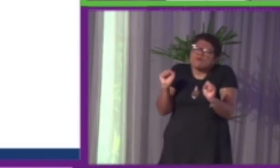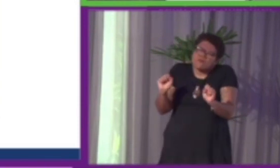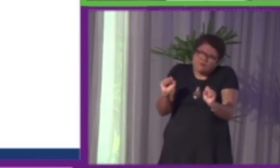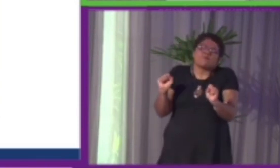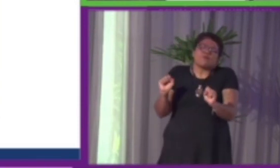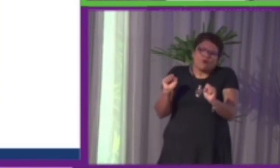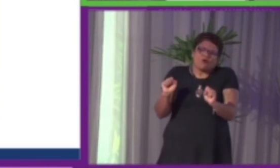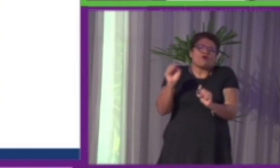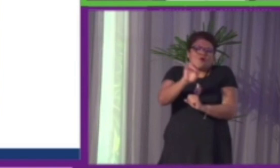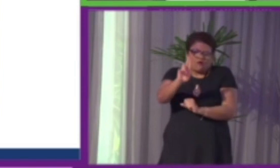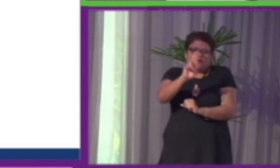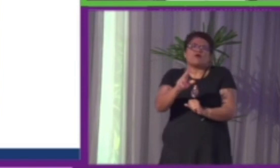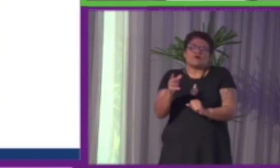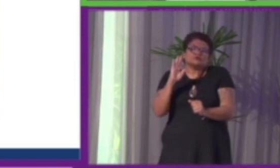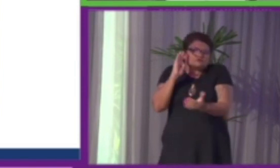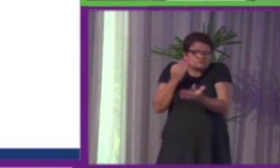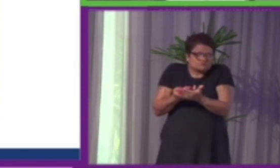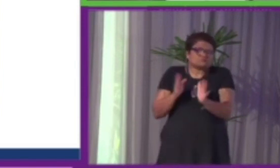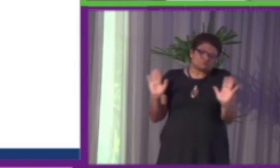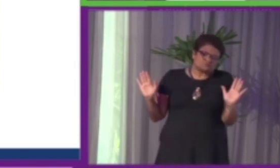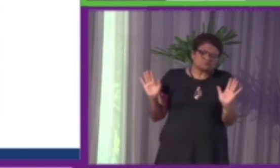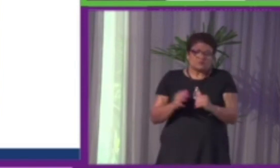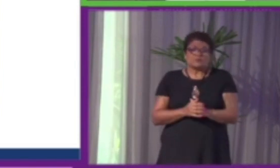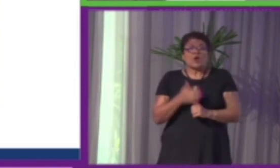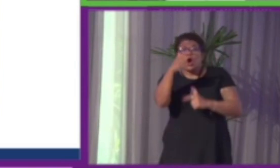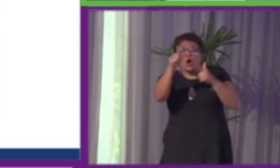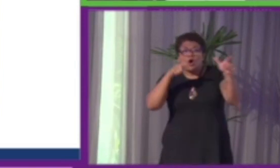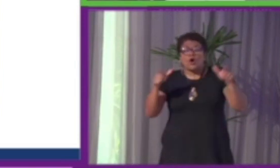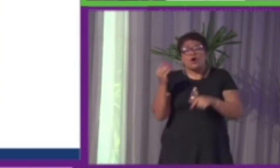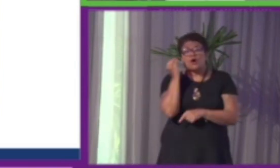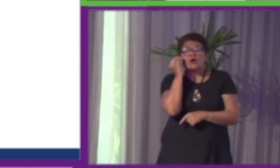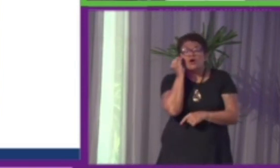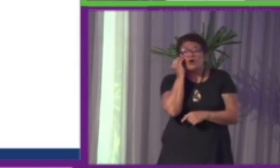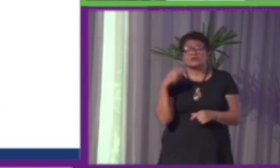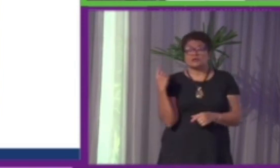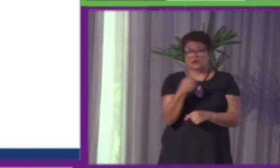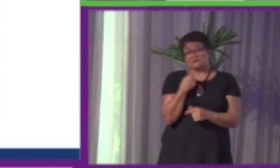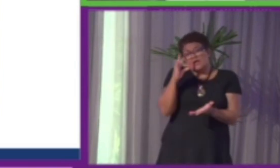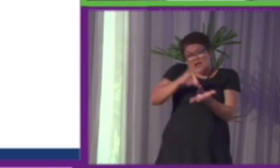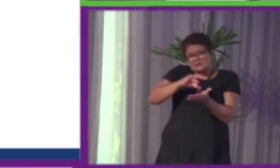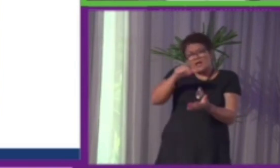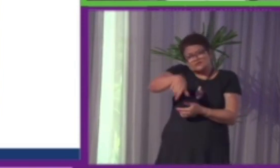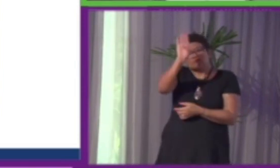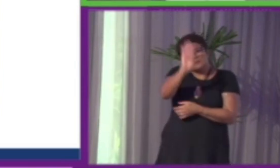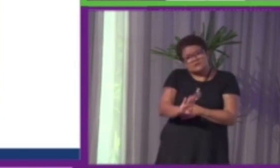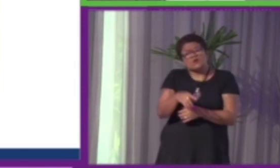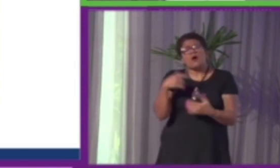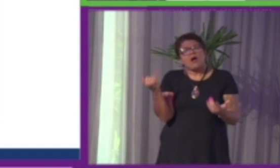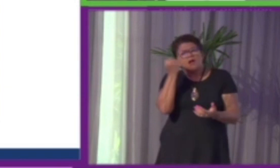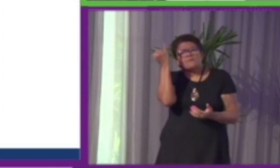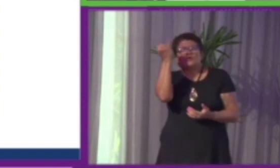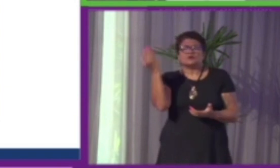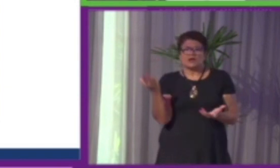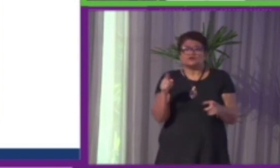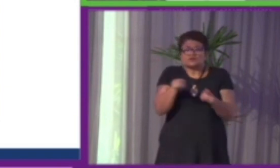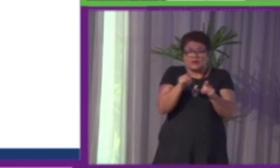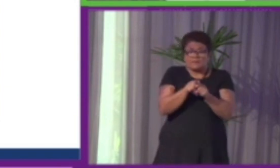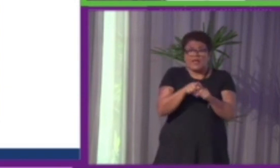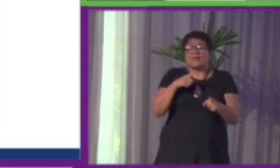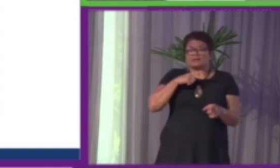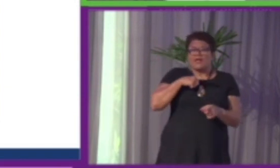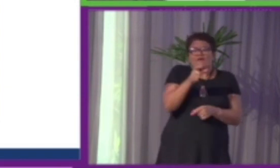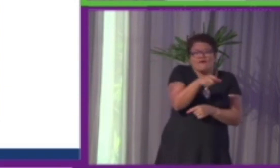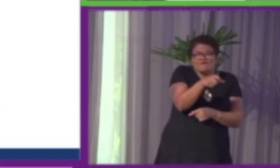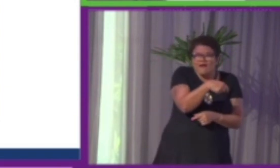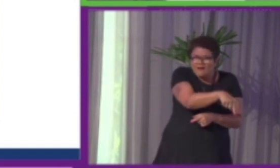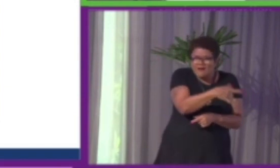mais confiável. Outras possibilidades que para a nossa realidade não é muito importante, como a parte de convênio, que existem os